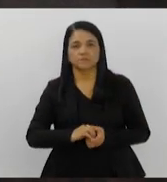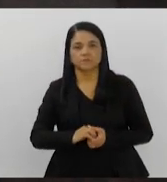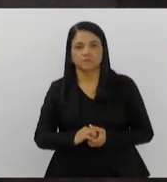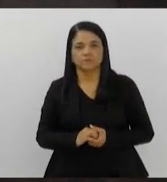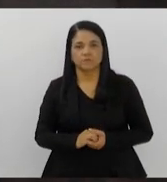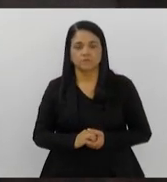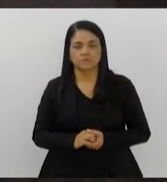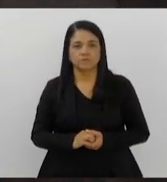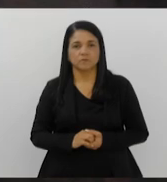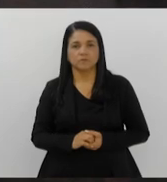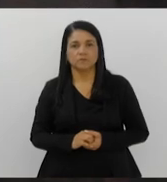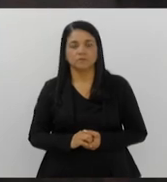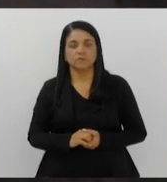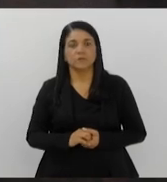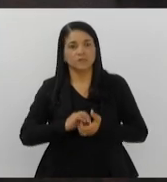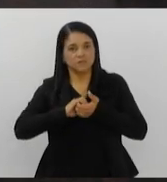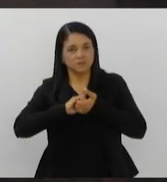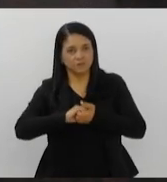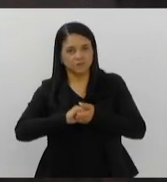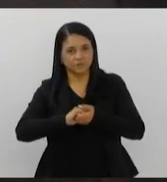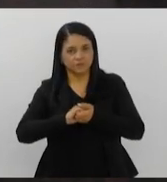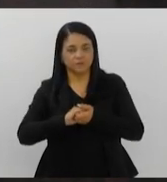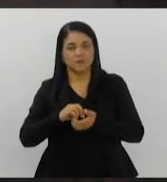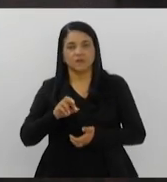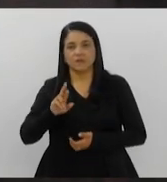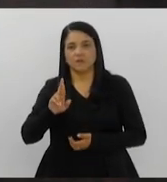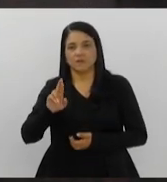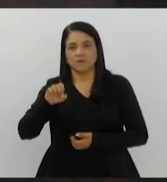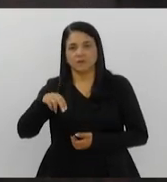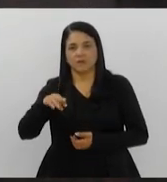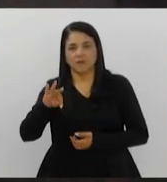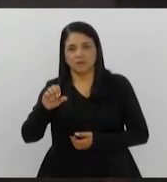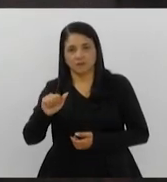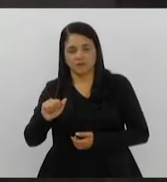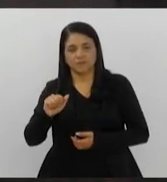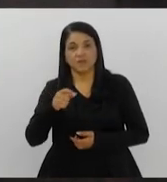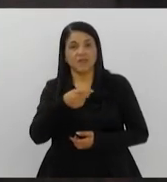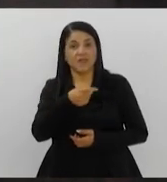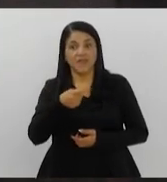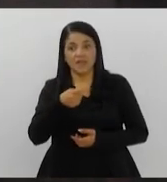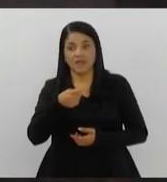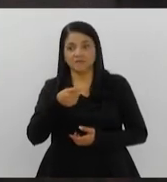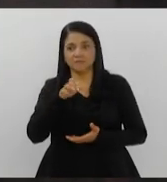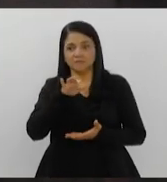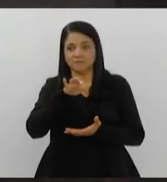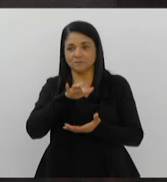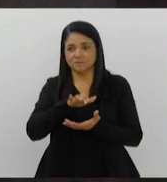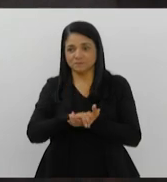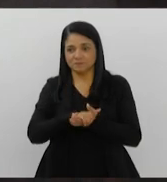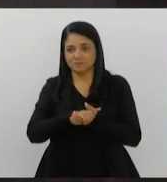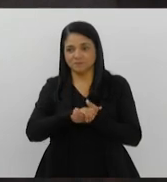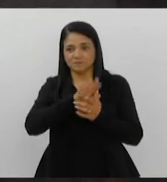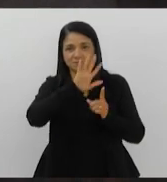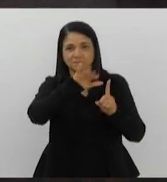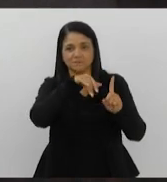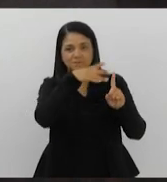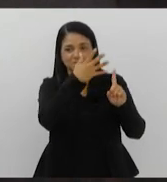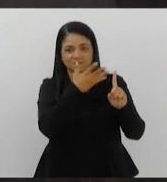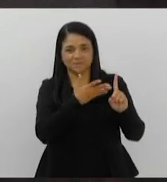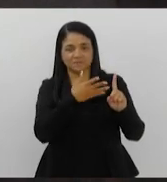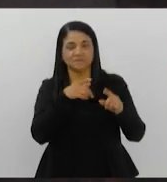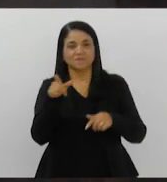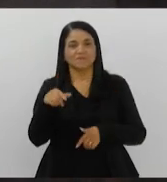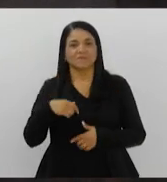homenageado saudar senora Renata destre ex-esposa do homenageado